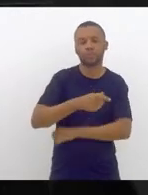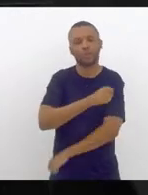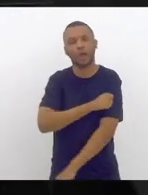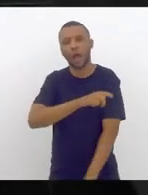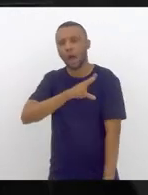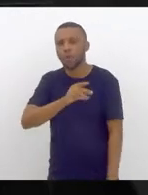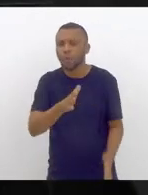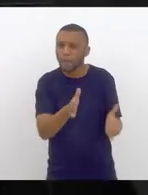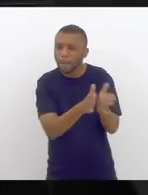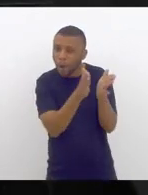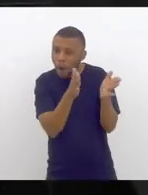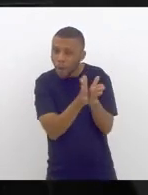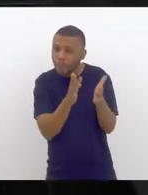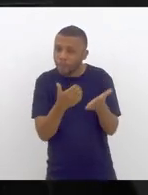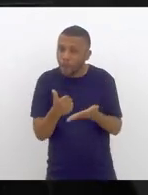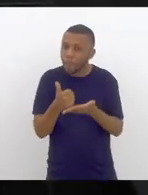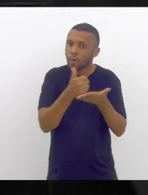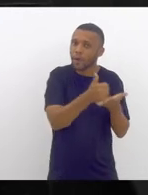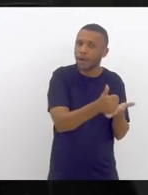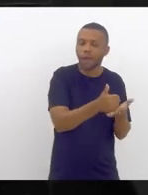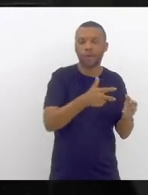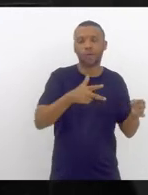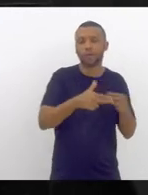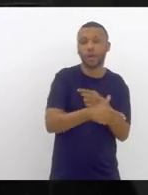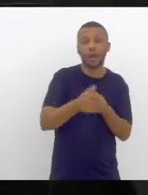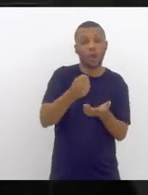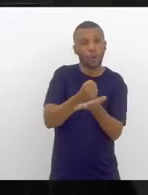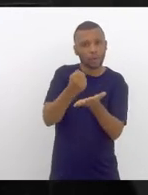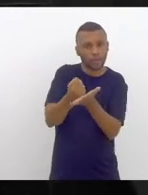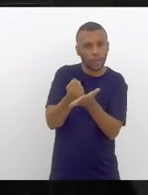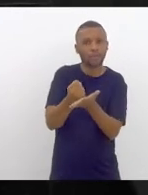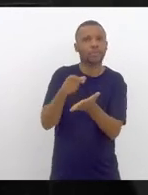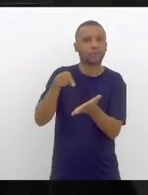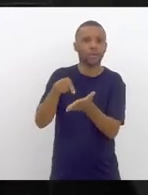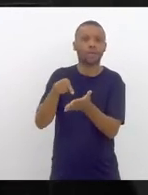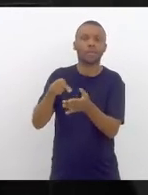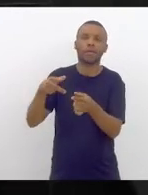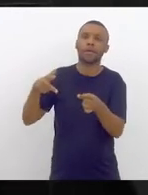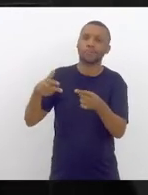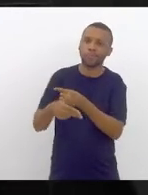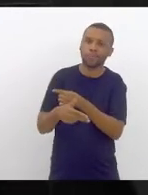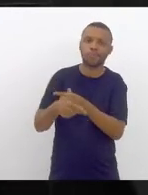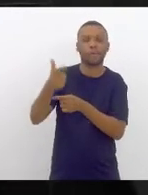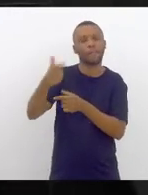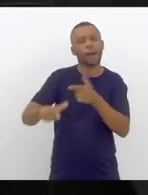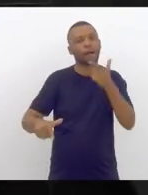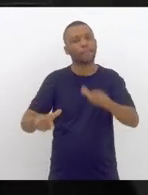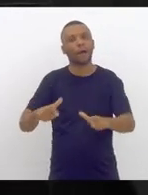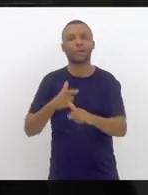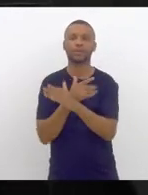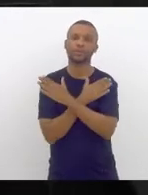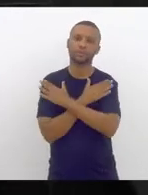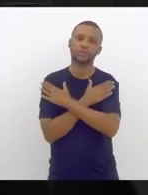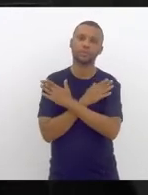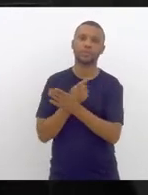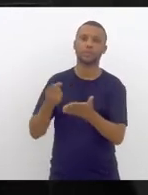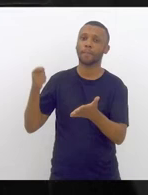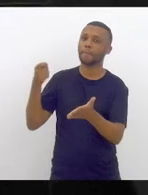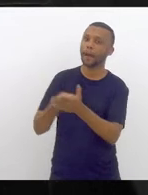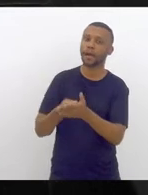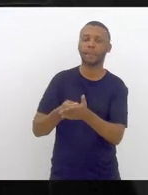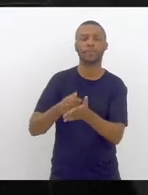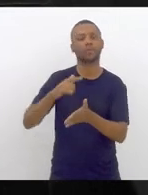pobres vamos ter que cortar os contratos com terceirizados gerando mais desemprego vamos ter que cortar o pagamento das contas essenciais